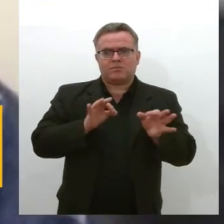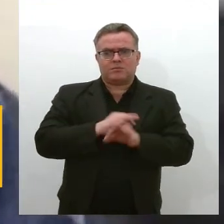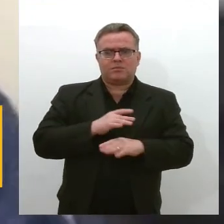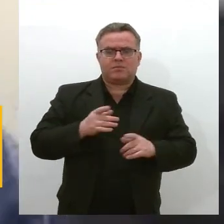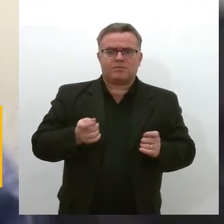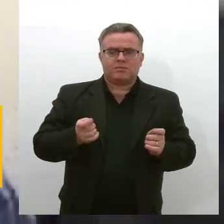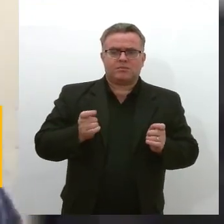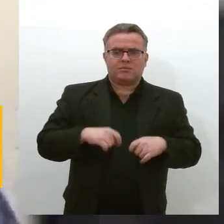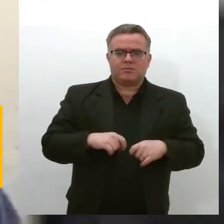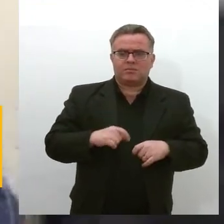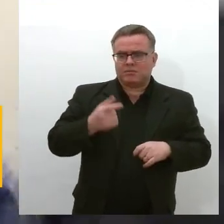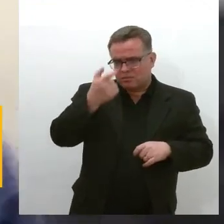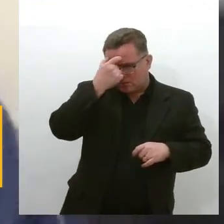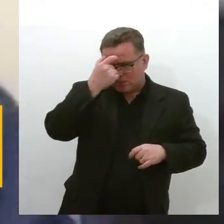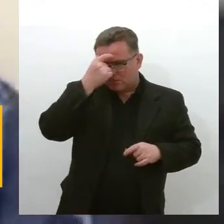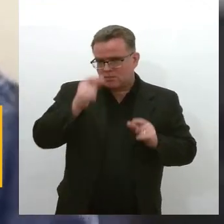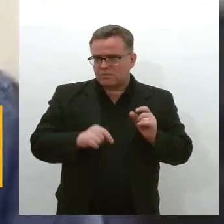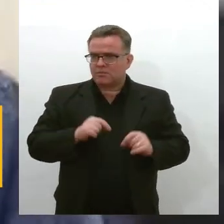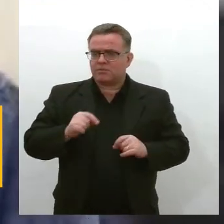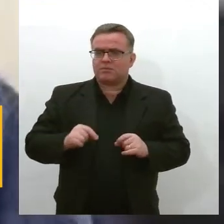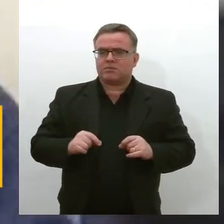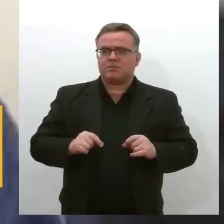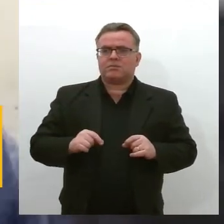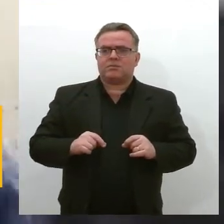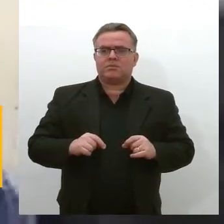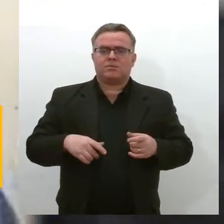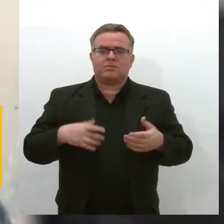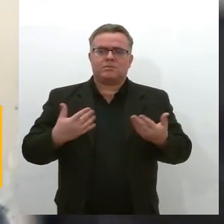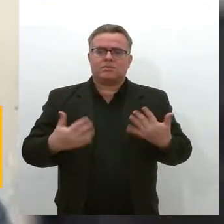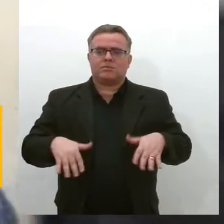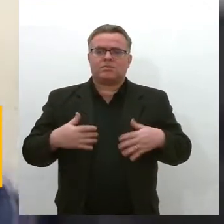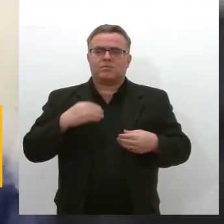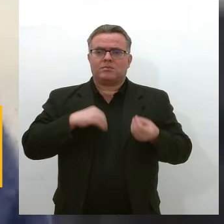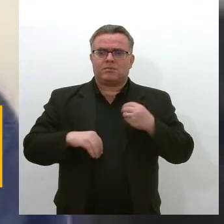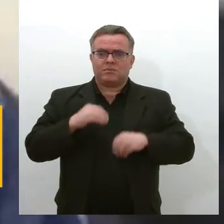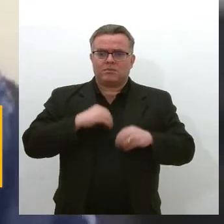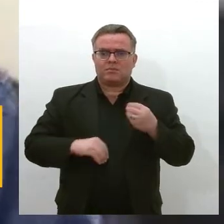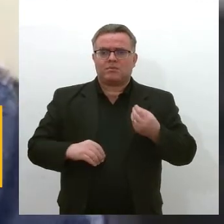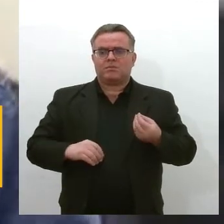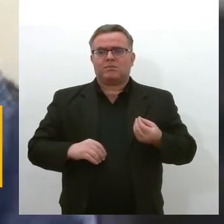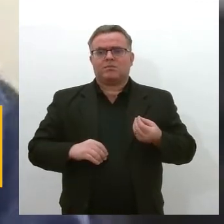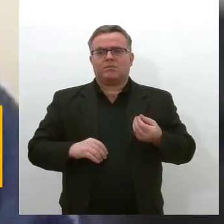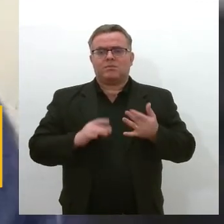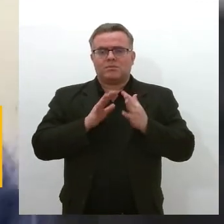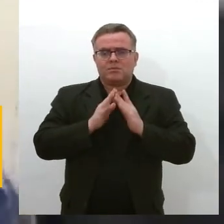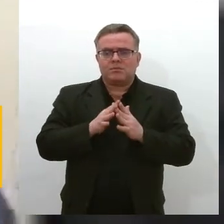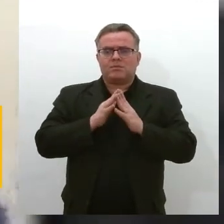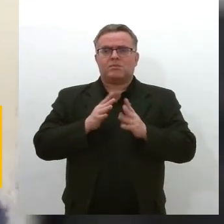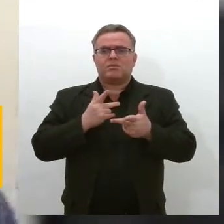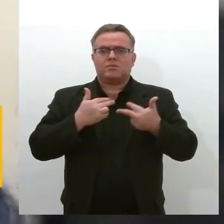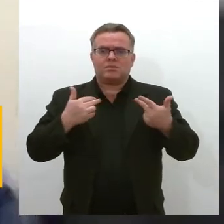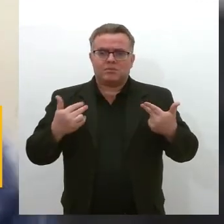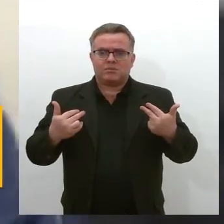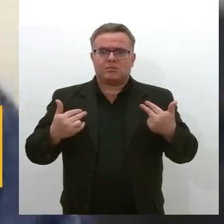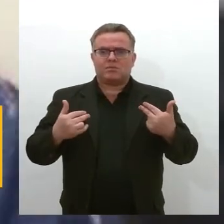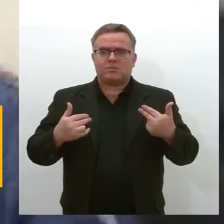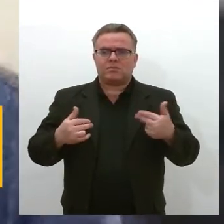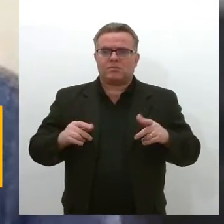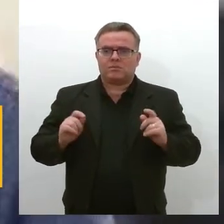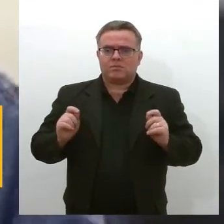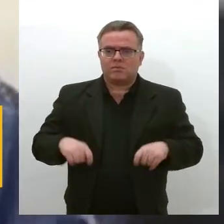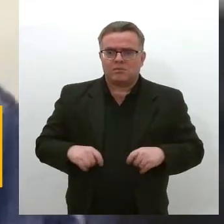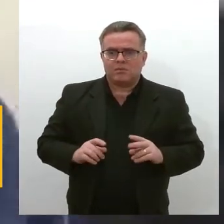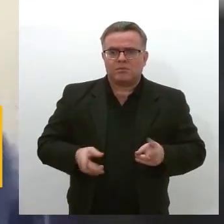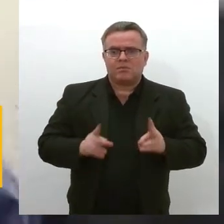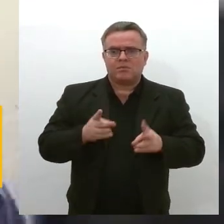mental. Esse transtorno pode ser a depressão, esquizofrenia, o uso de substâncias psicoativas, como a compulsão ingesta